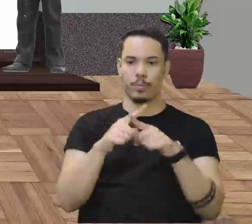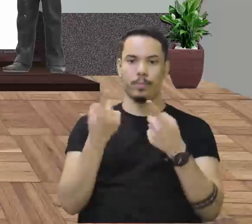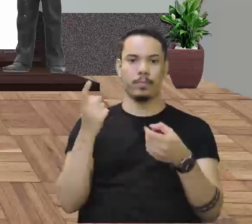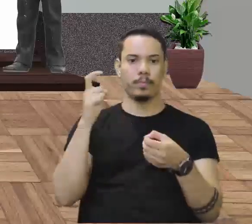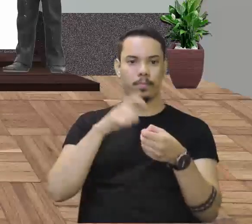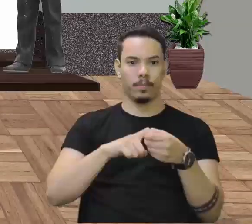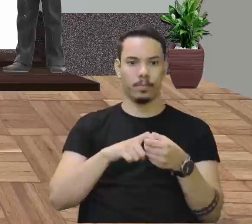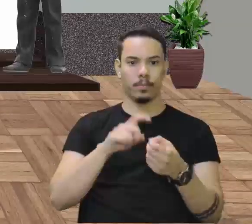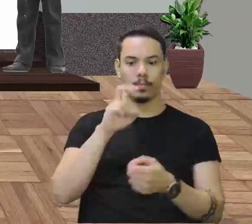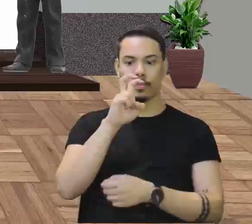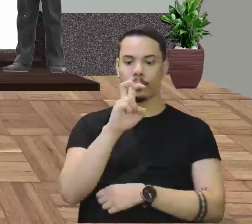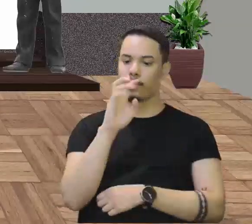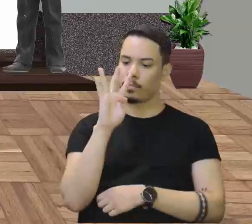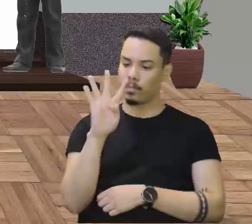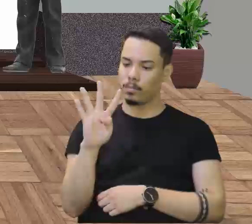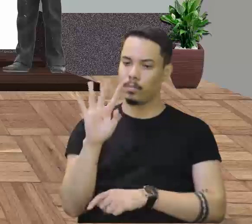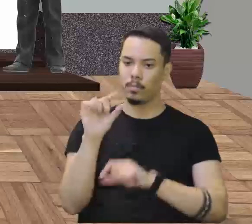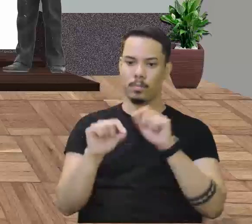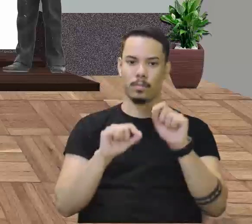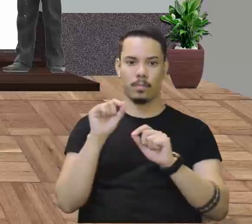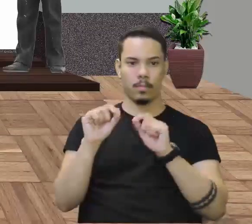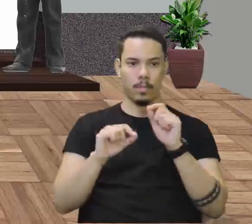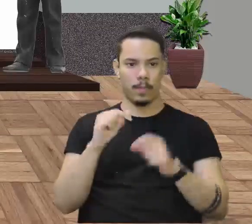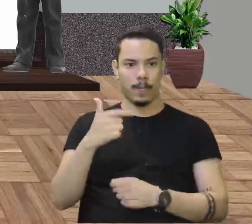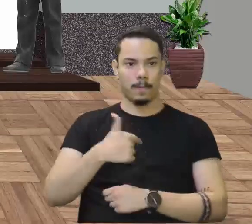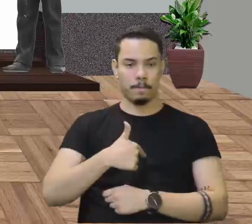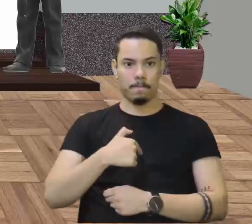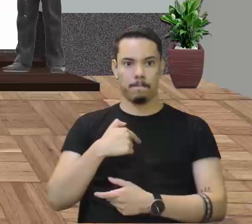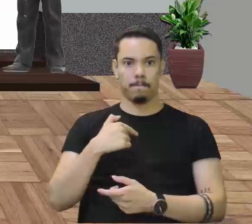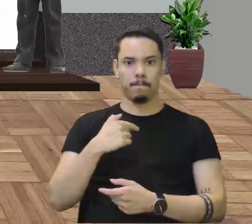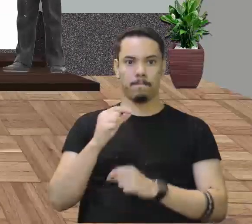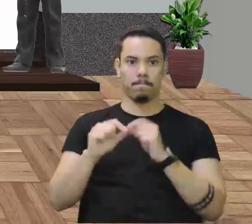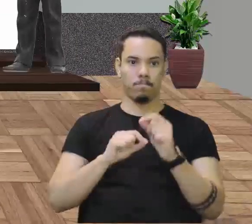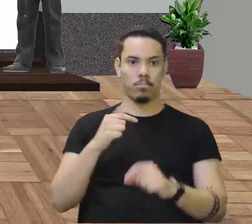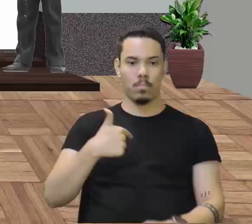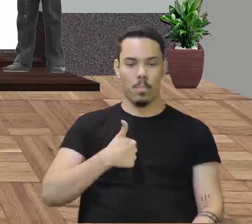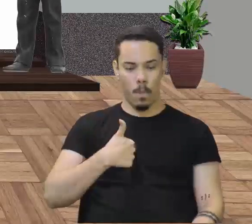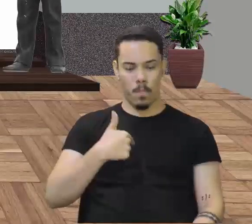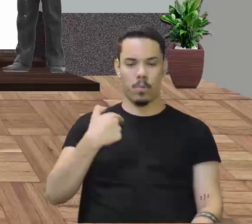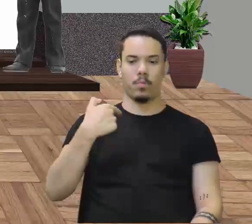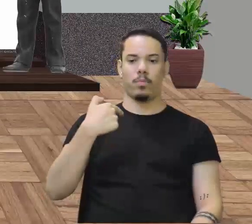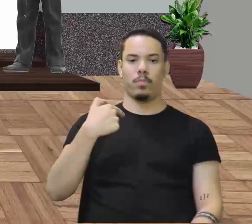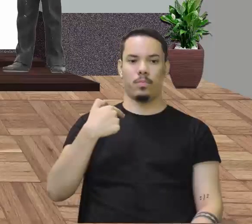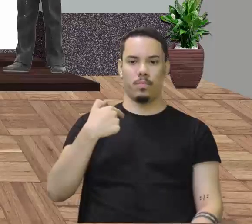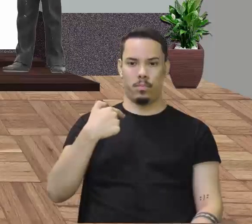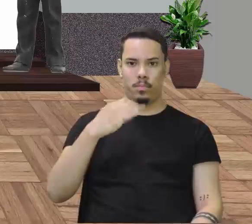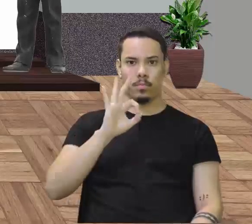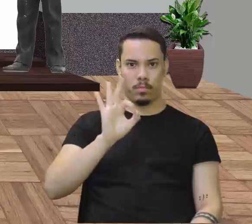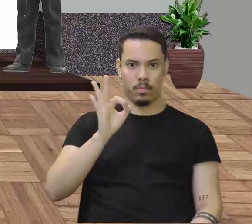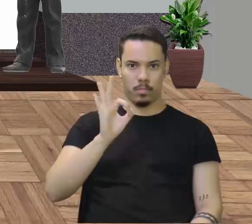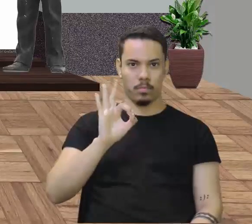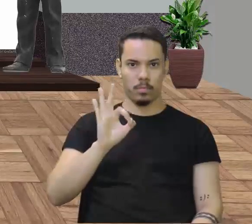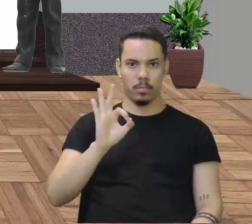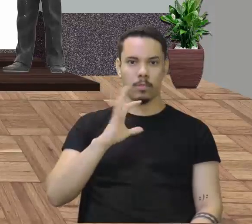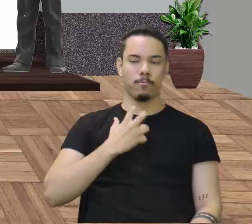chega em 1954, Getúlio Vargas vai e comete suicídio. Pá! Mete uma bala no peito.